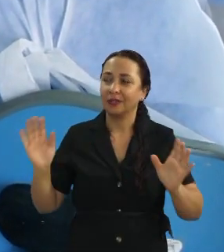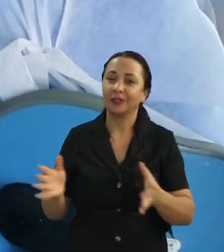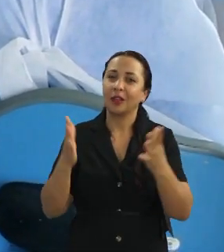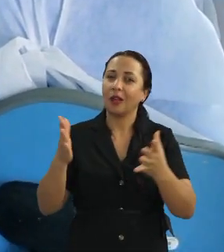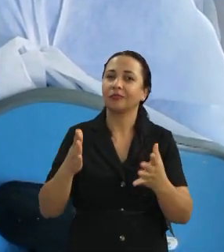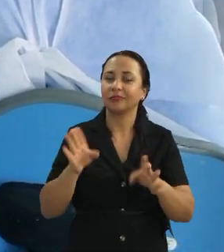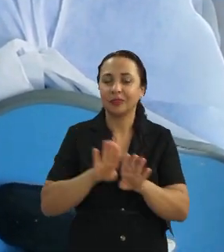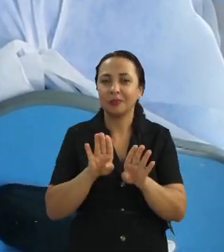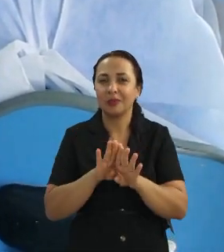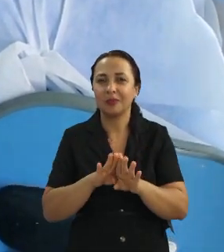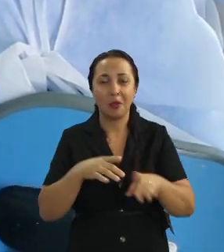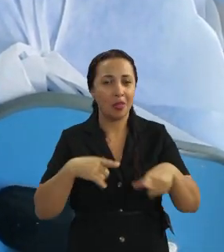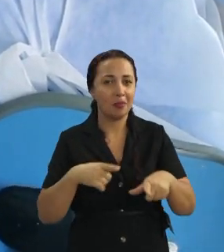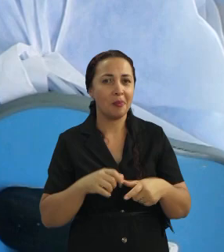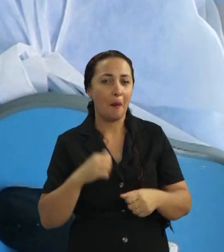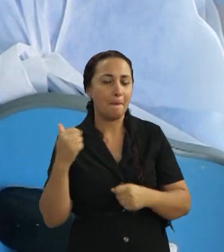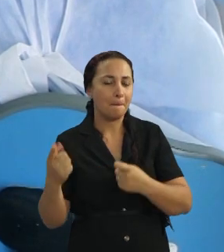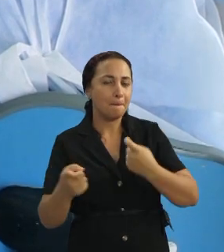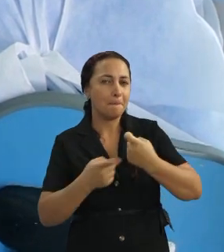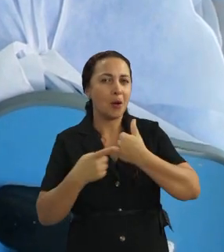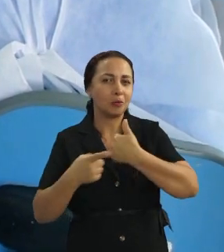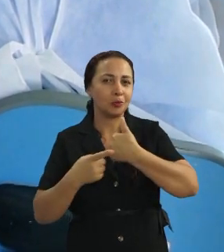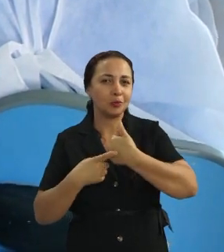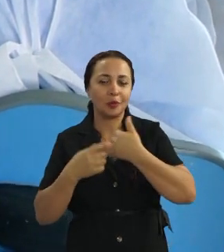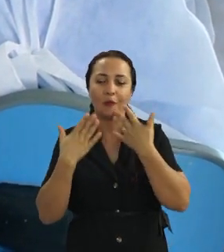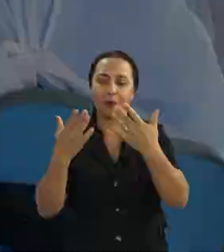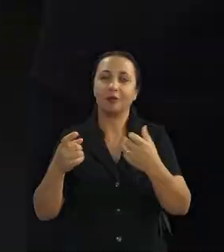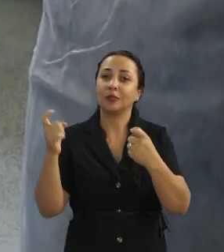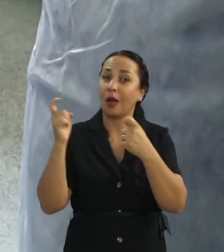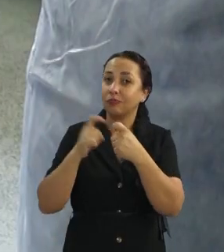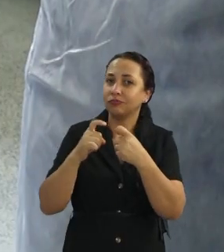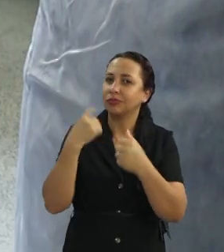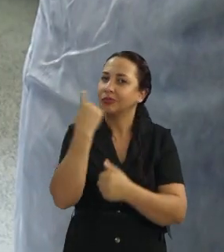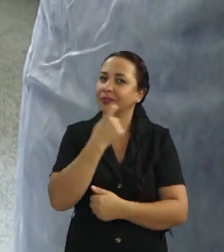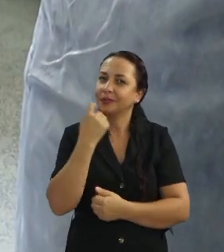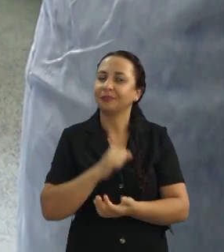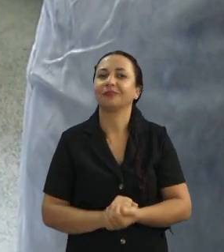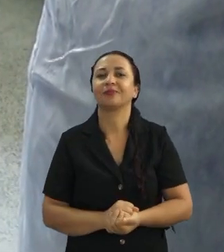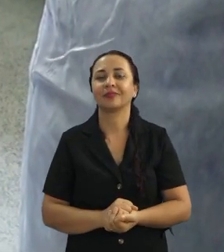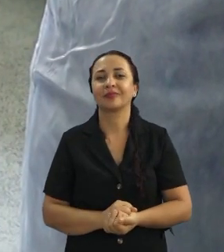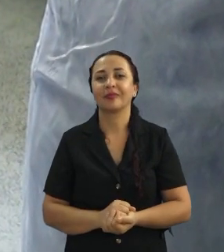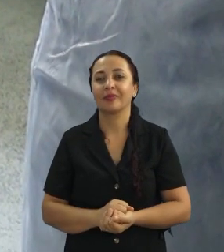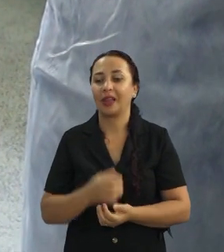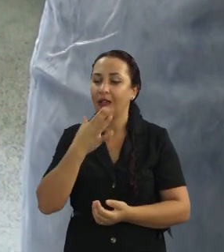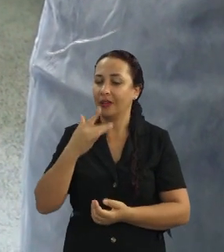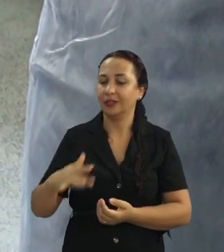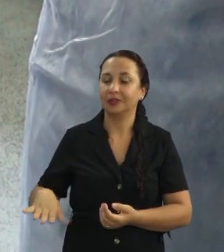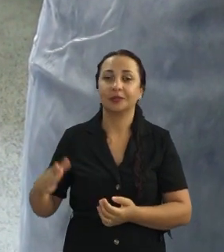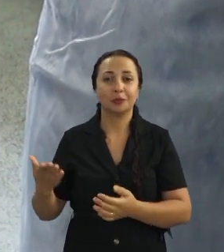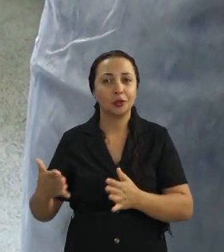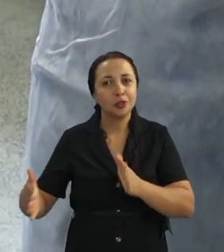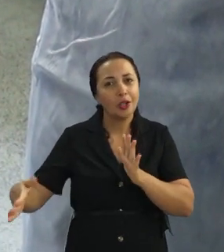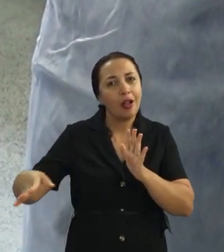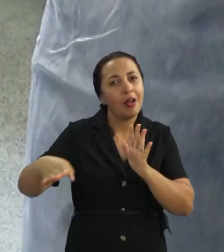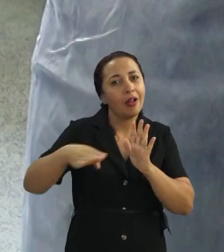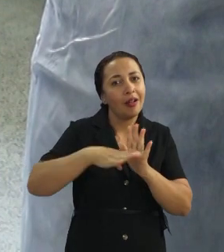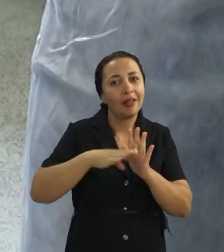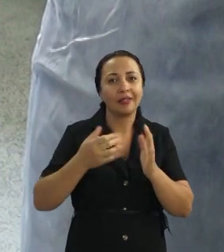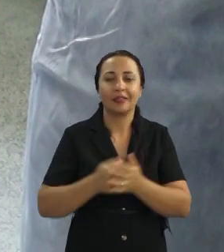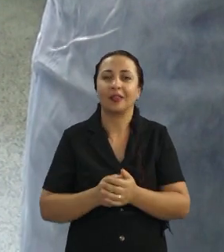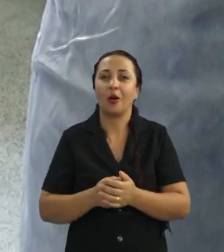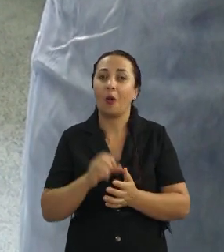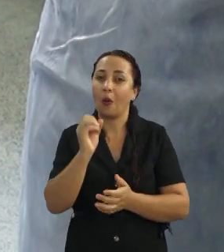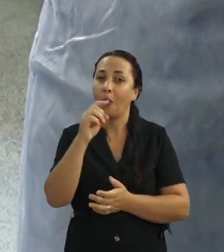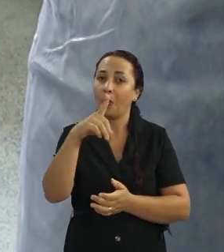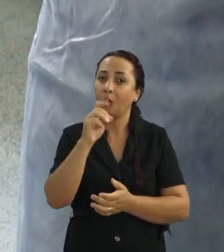e induzir a uma atitude positiva frente ao atendimento odontológico. Então as crianças podem chegar até... Um dos grandes desafios